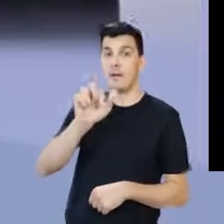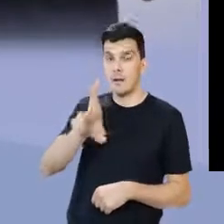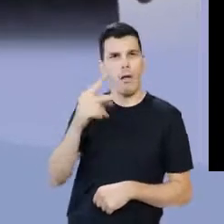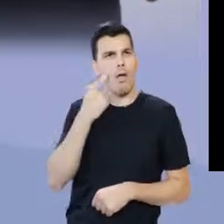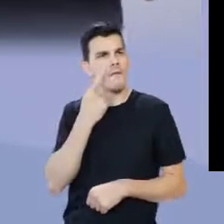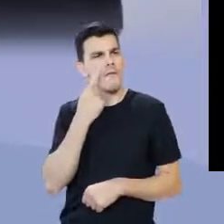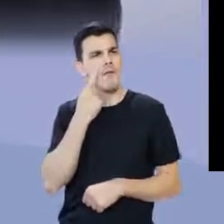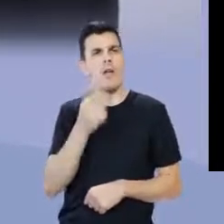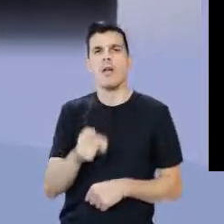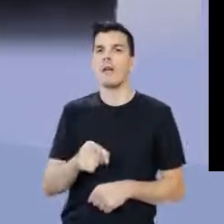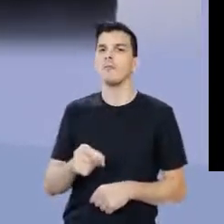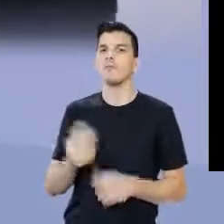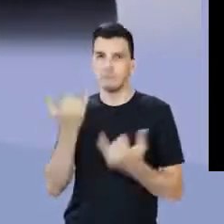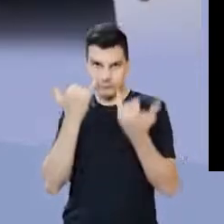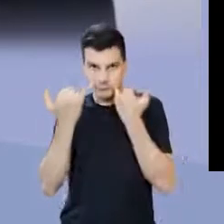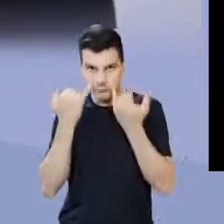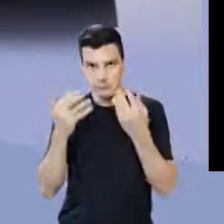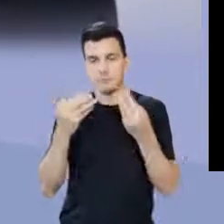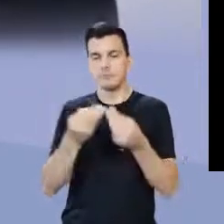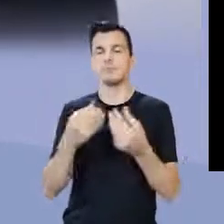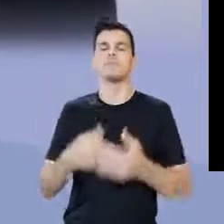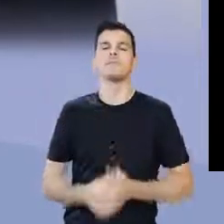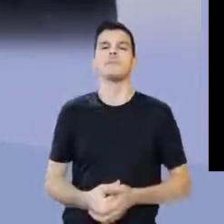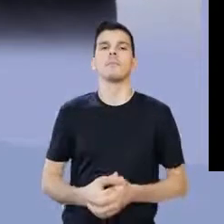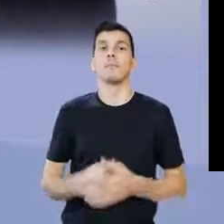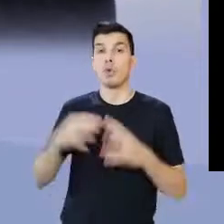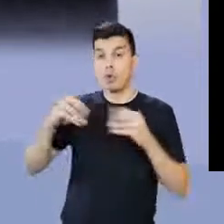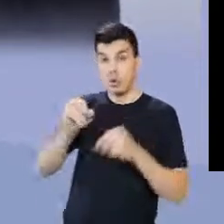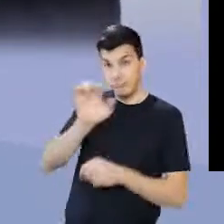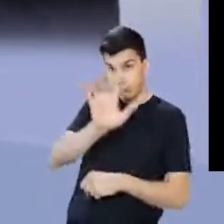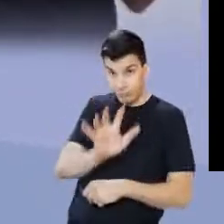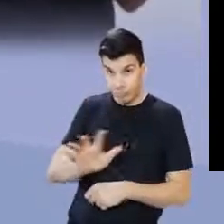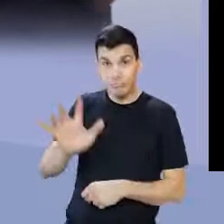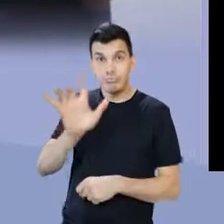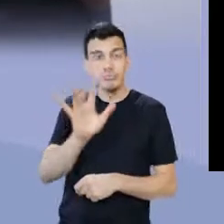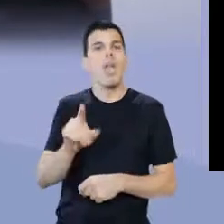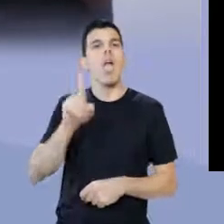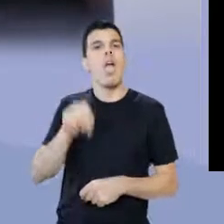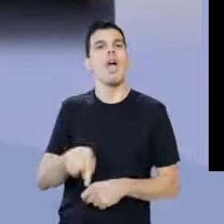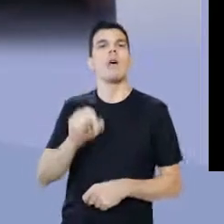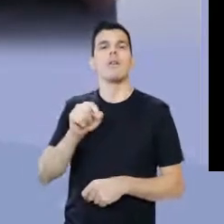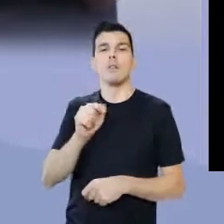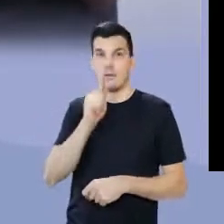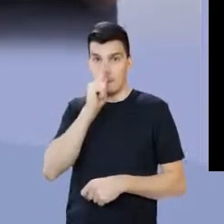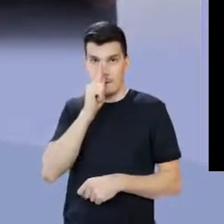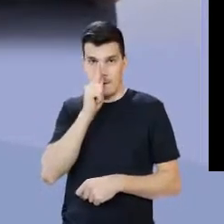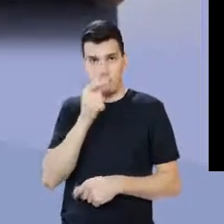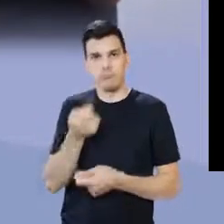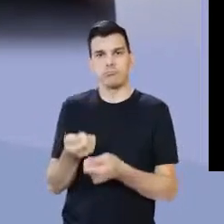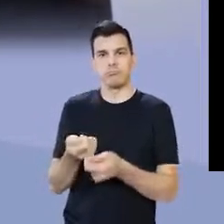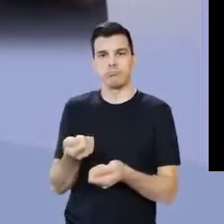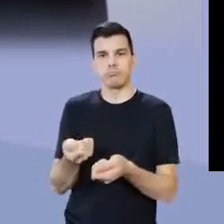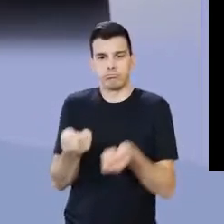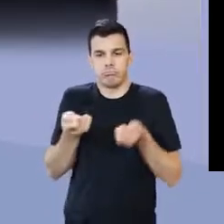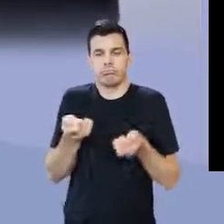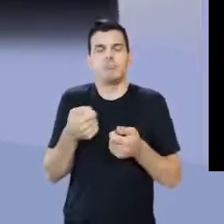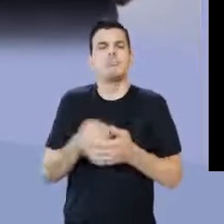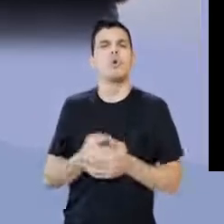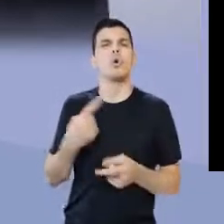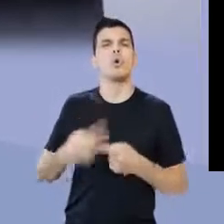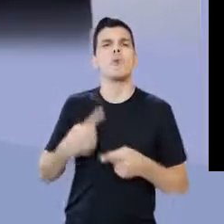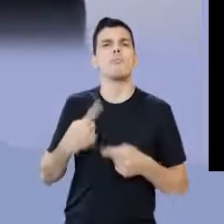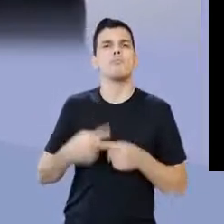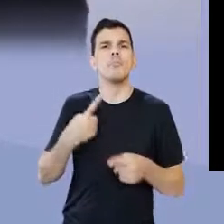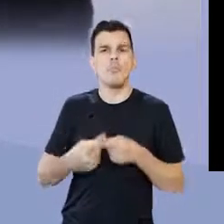nomes que você não vai decorar, tudo isso é grego. Todo esse espaço geográfico eram os gregos. Mas por que eles